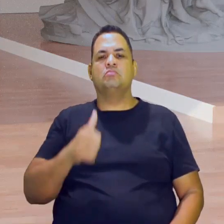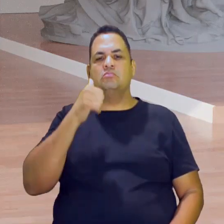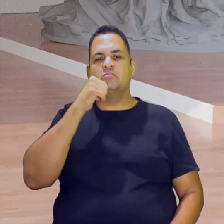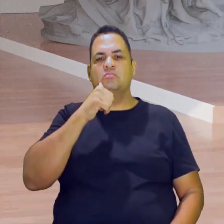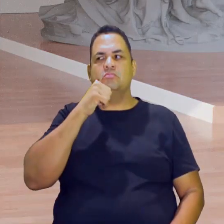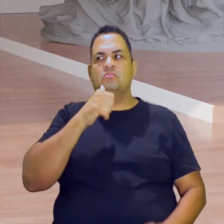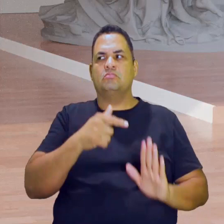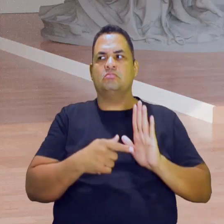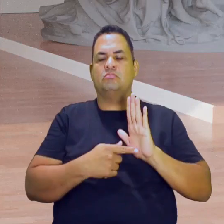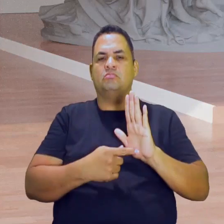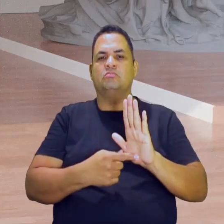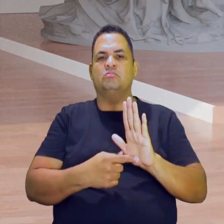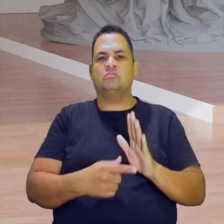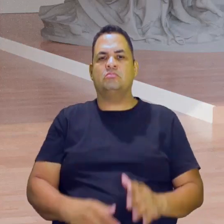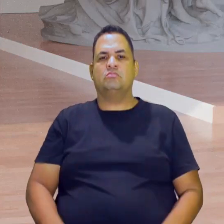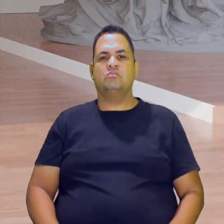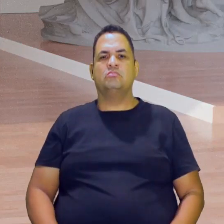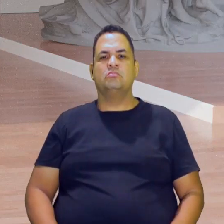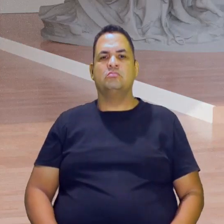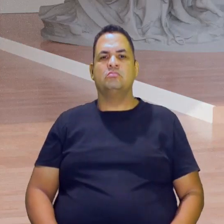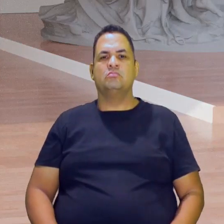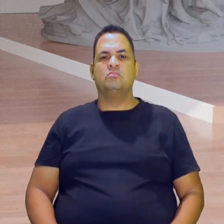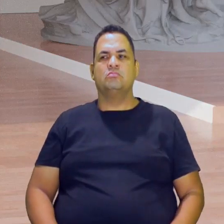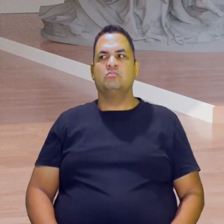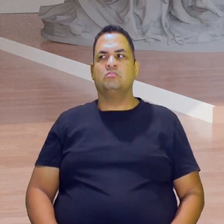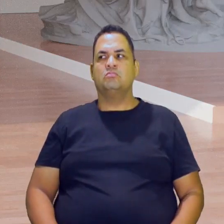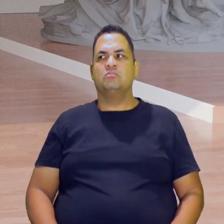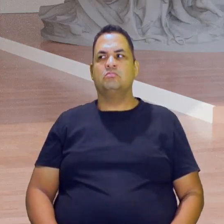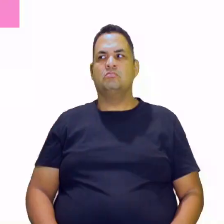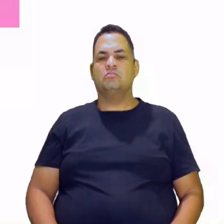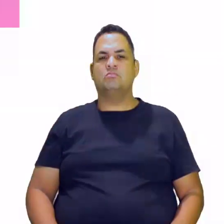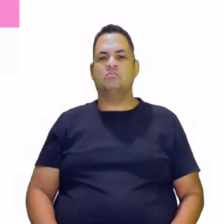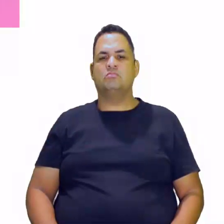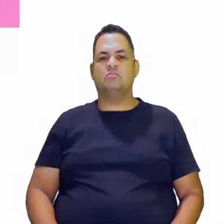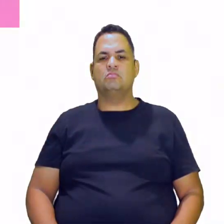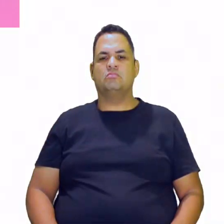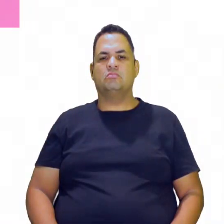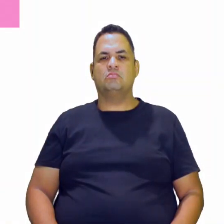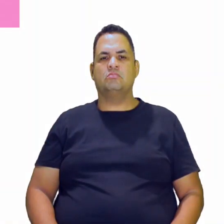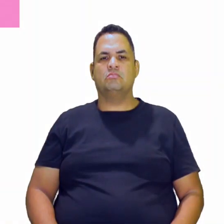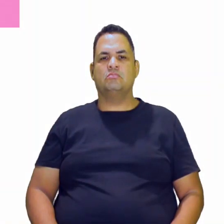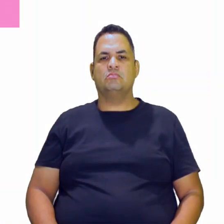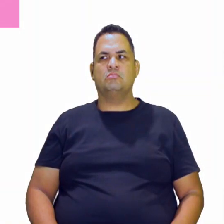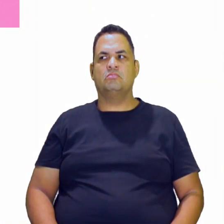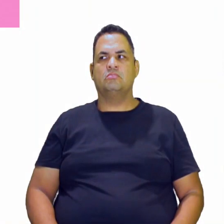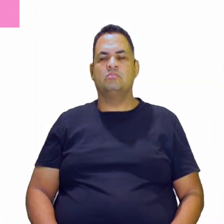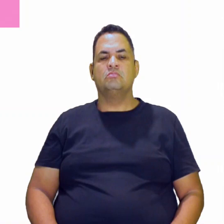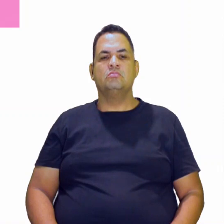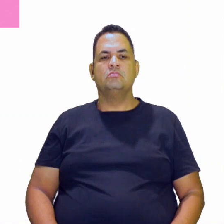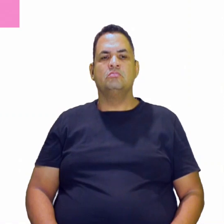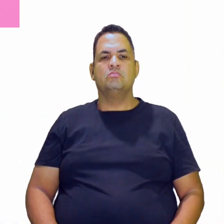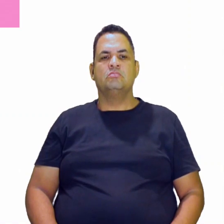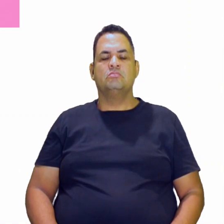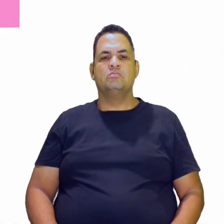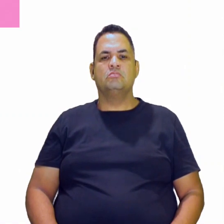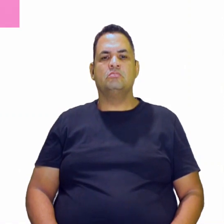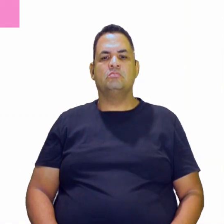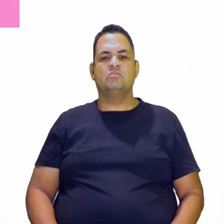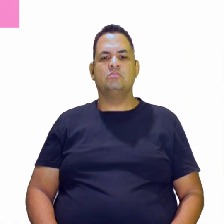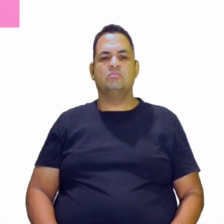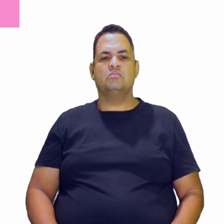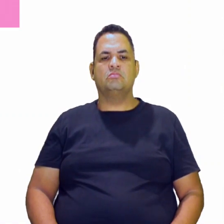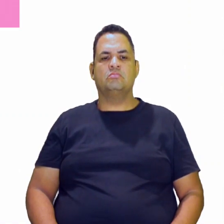representa o quadro da Mona Lisa. Olhem aqui na tela para vocês verem de novo. Isso, ó, essa moça aqui